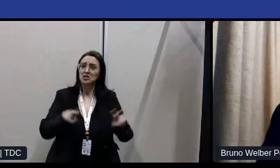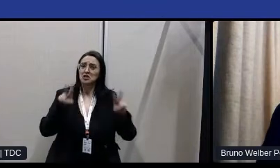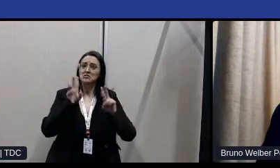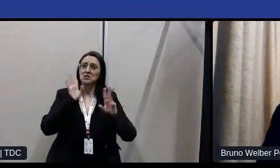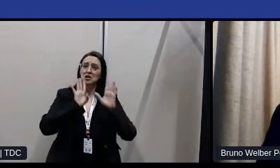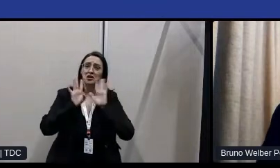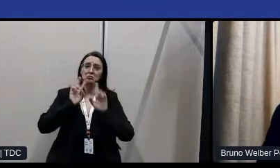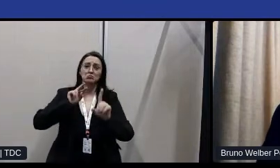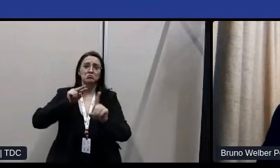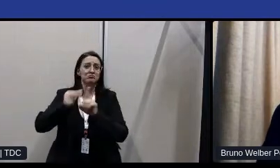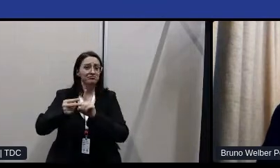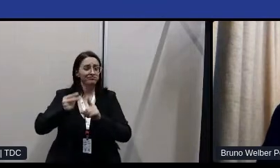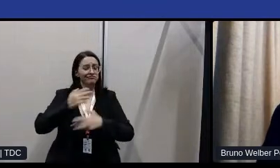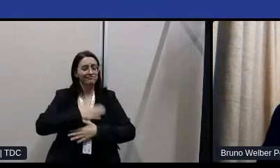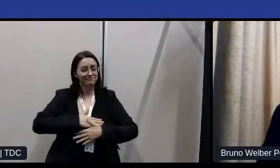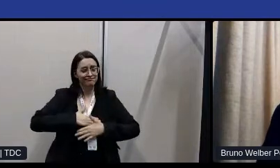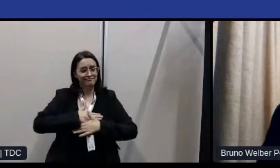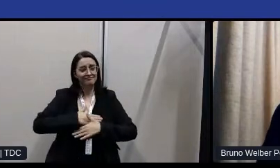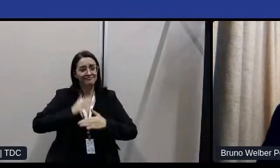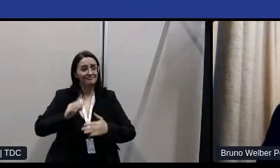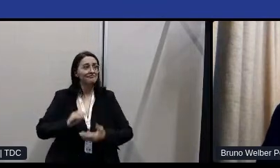coisa extremamente satisfatória.